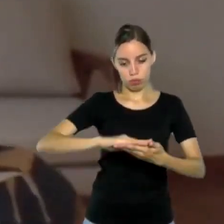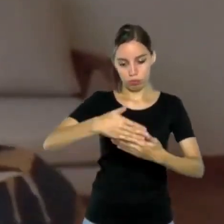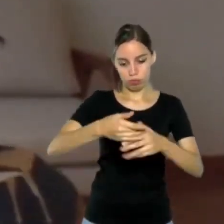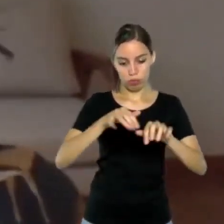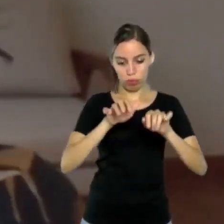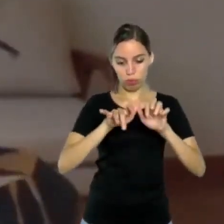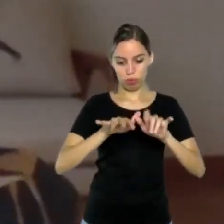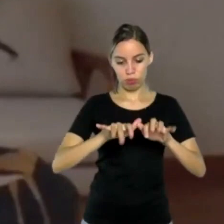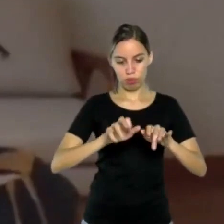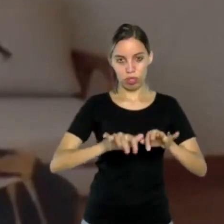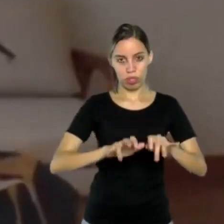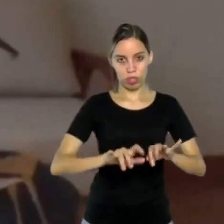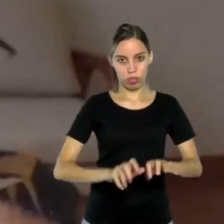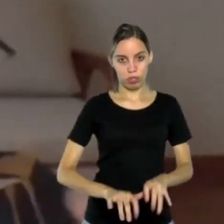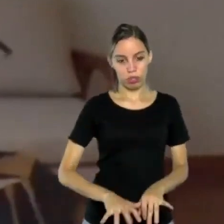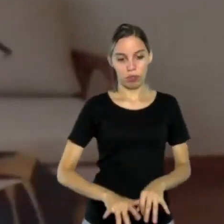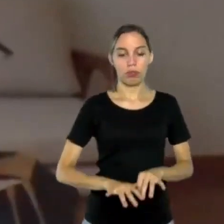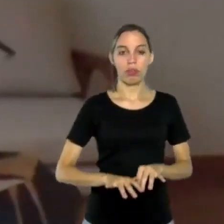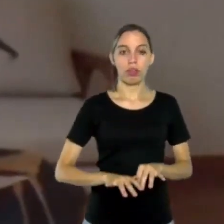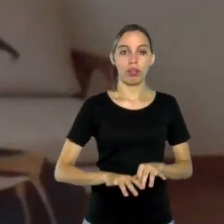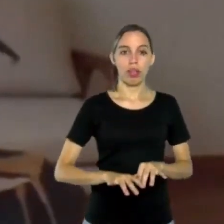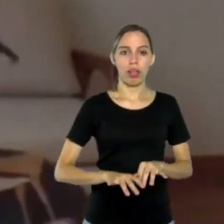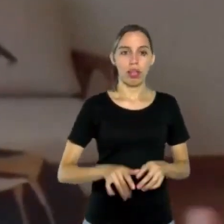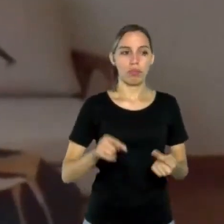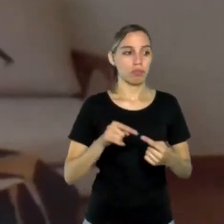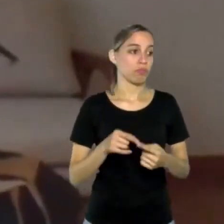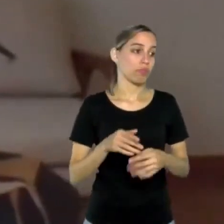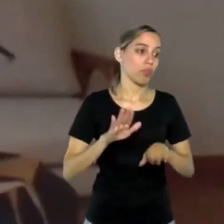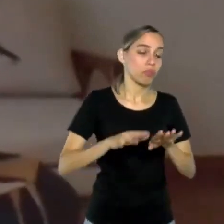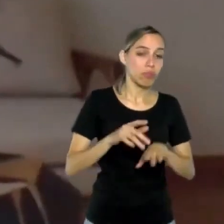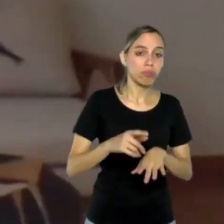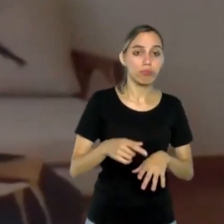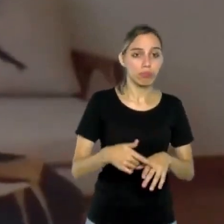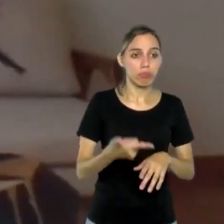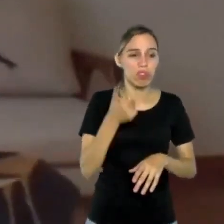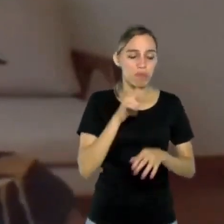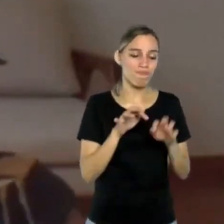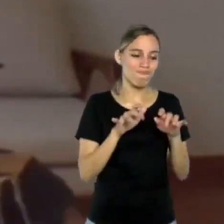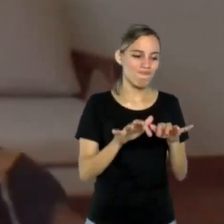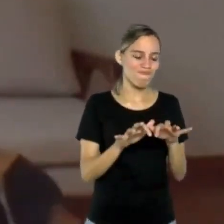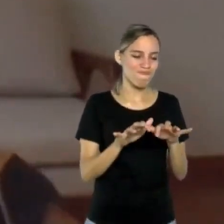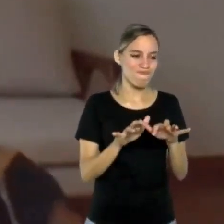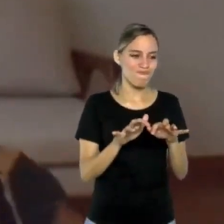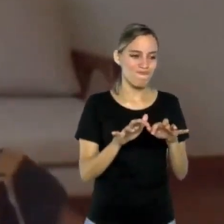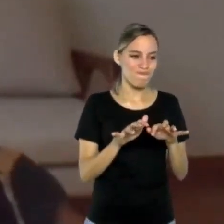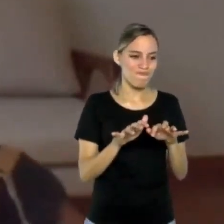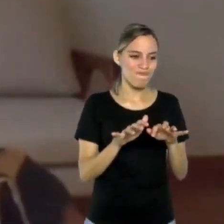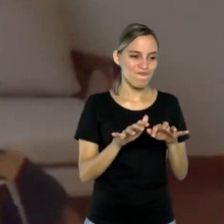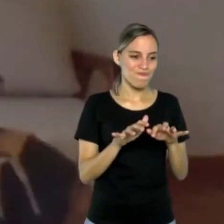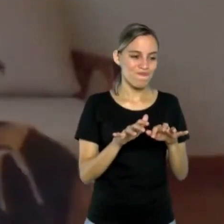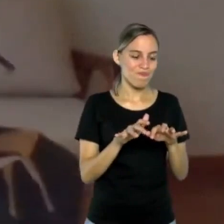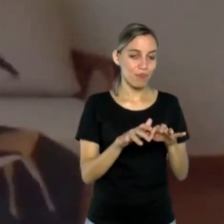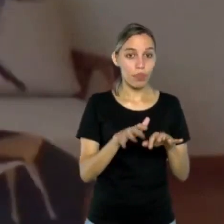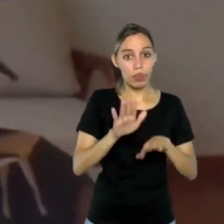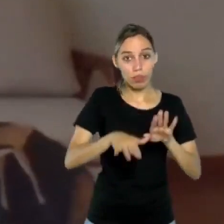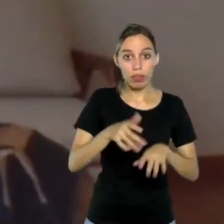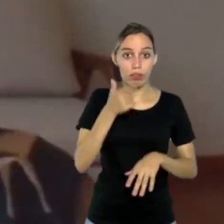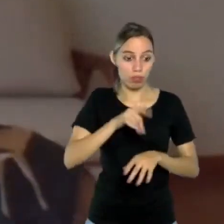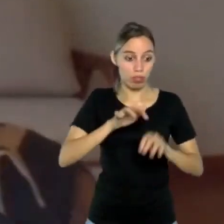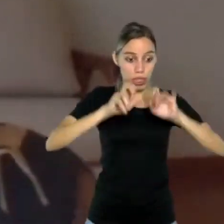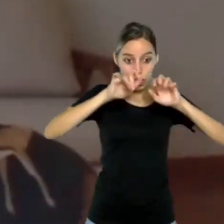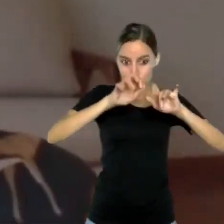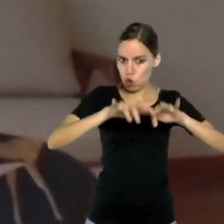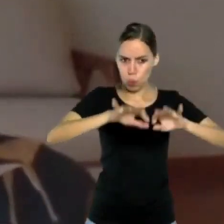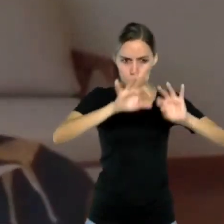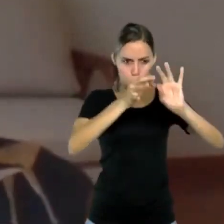escrever vem. Ou não vem, ou a gente dá tem um aquecimento ali, depois se parte para uma coisa que veio, ou não vem, sabe